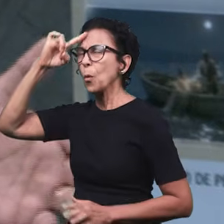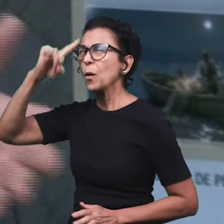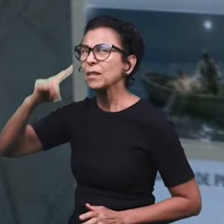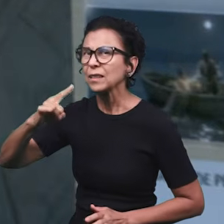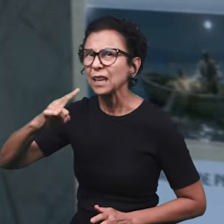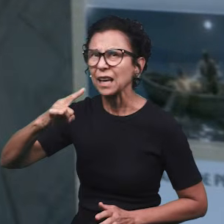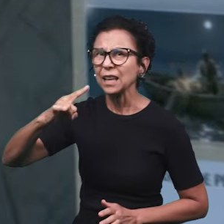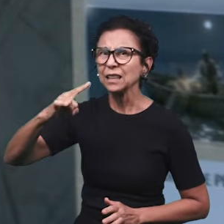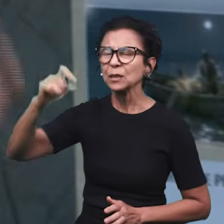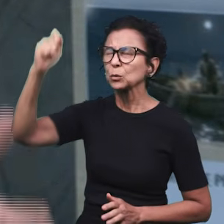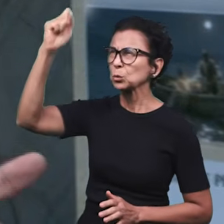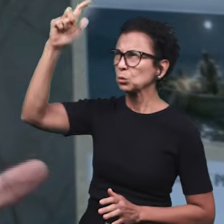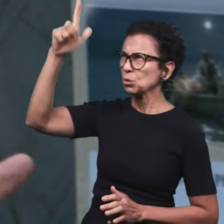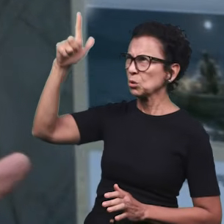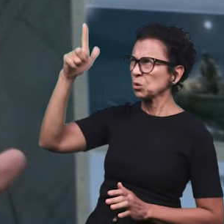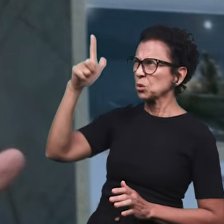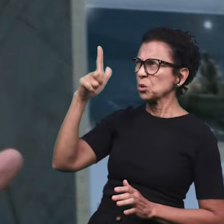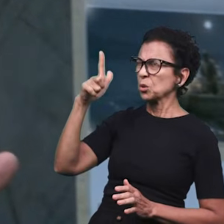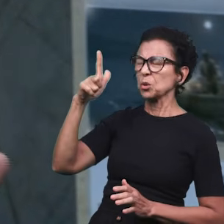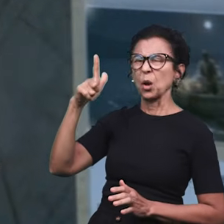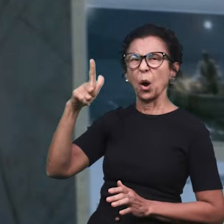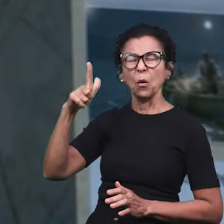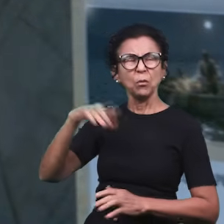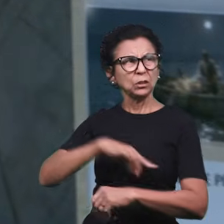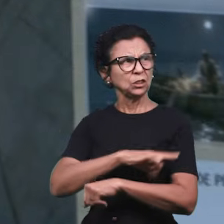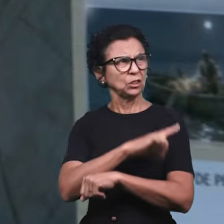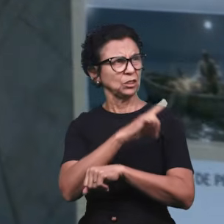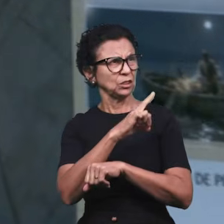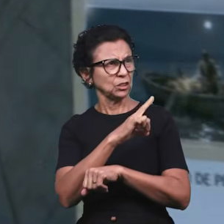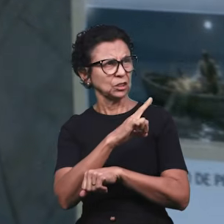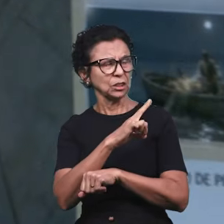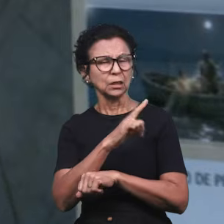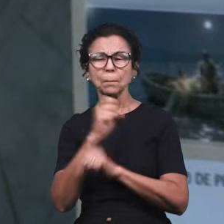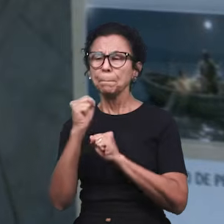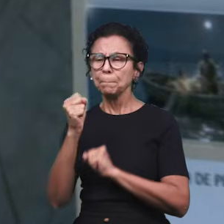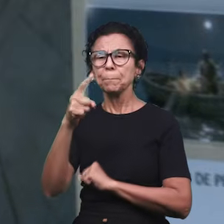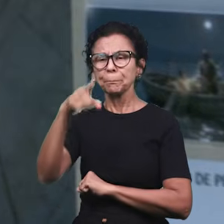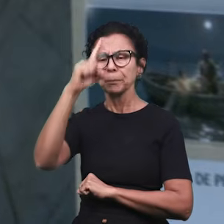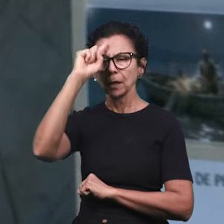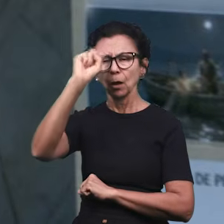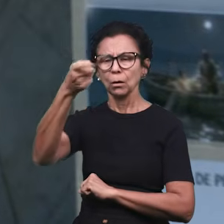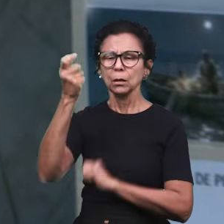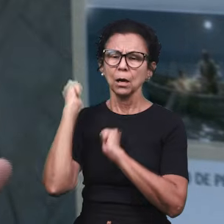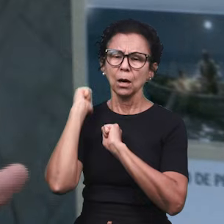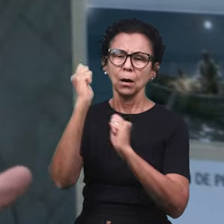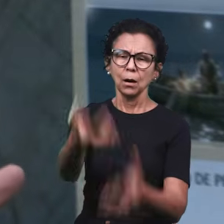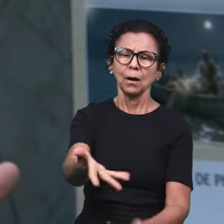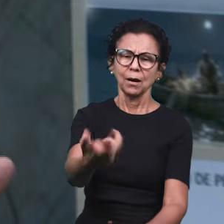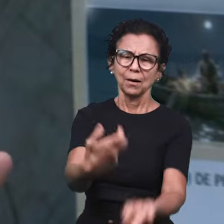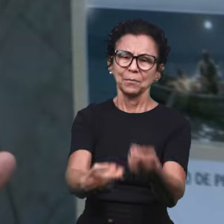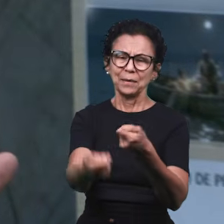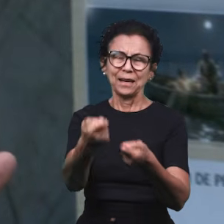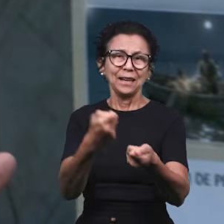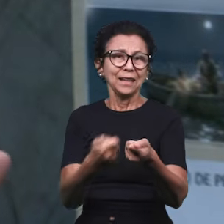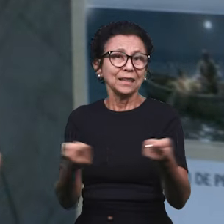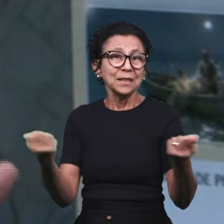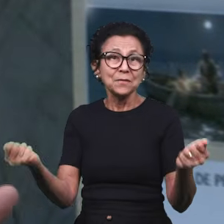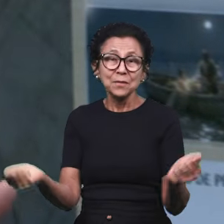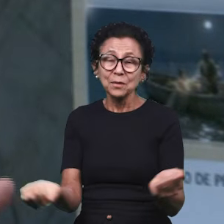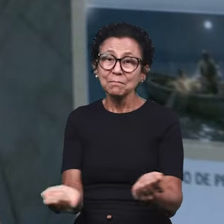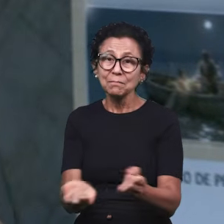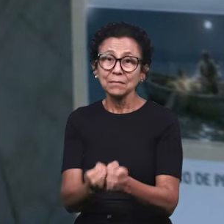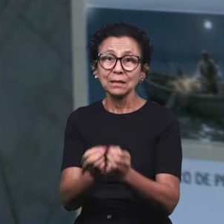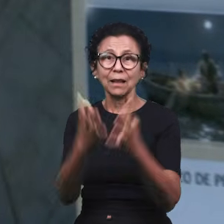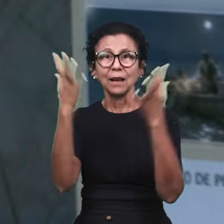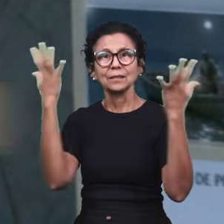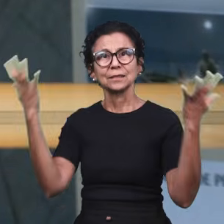e, contrariando a lógica, uma pesca maravilhosa, não é? Como foi dito aqui como